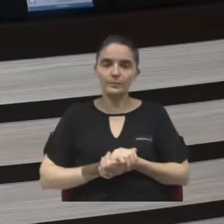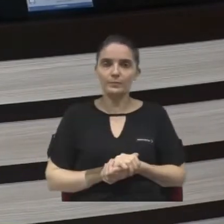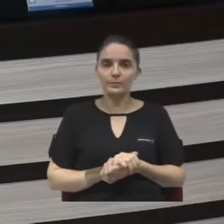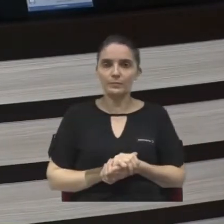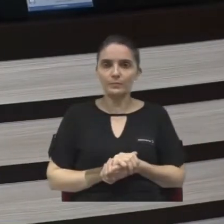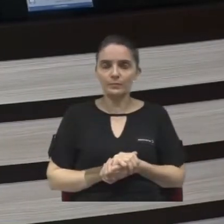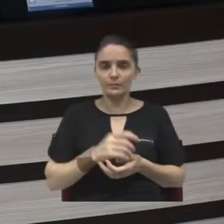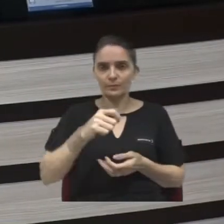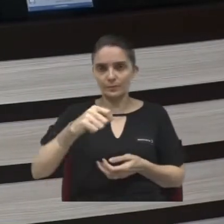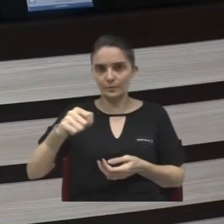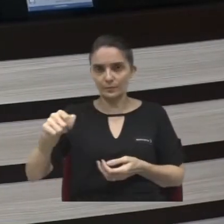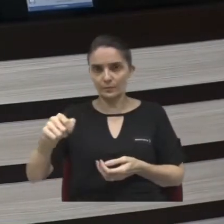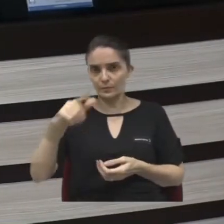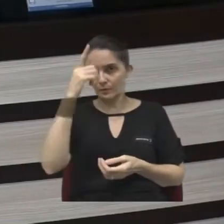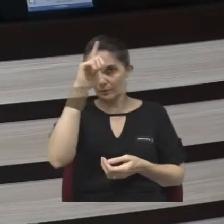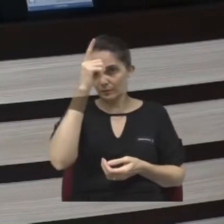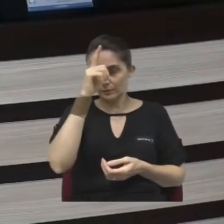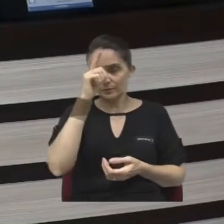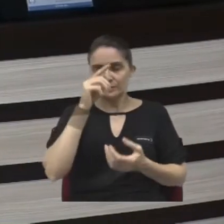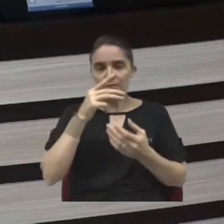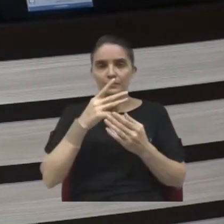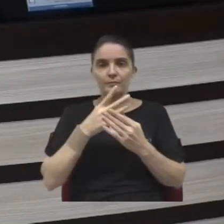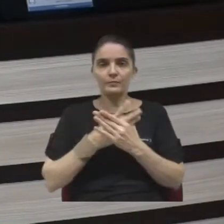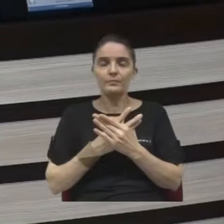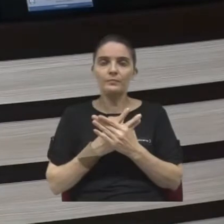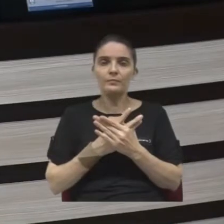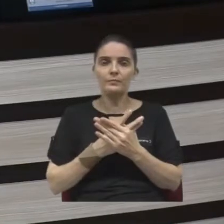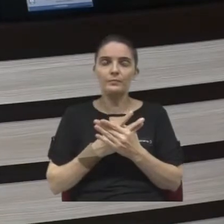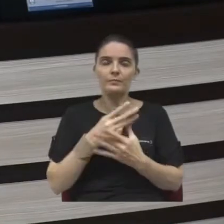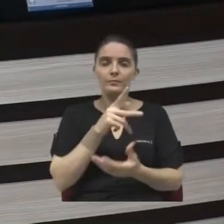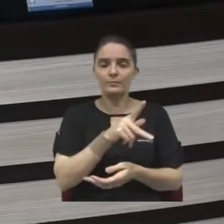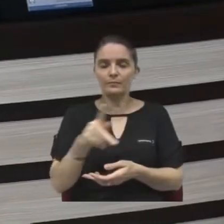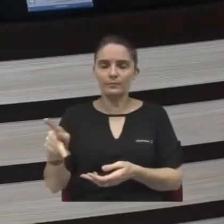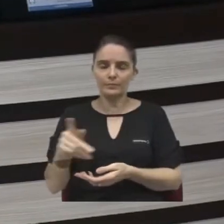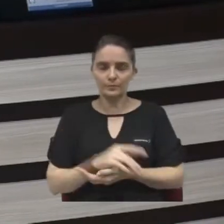Sidney Pascotto, presidente da Câmara Municipal de Limeira.